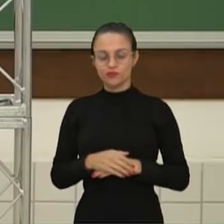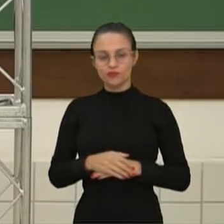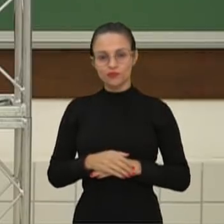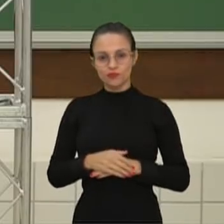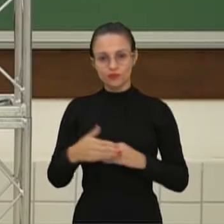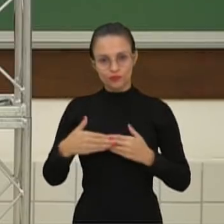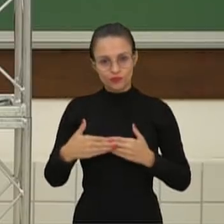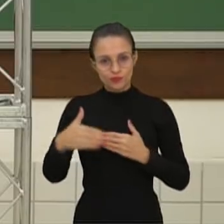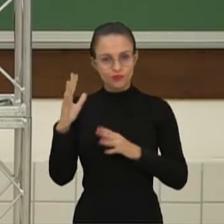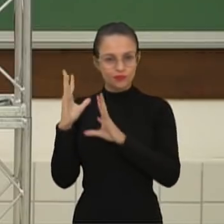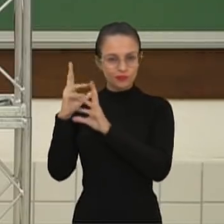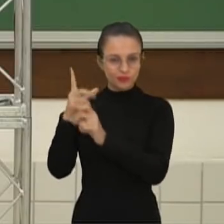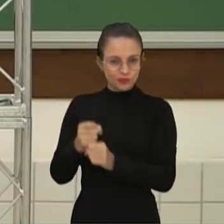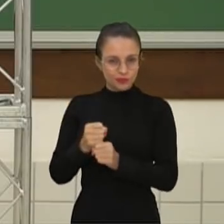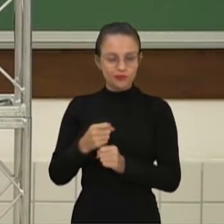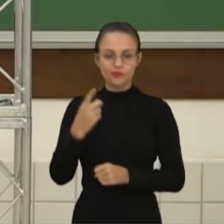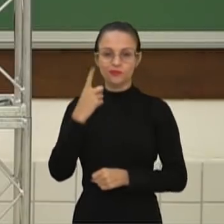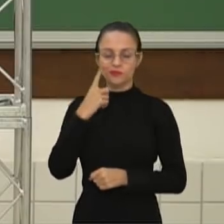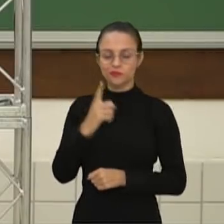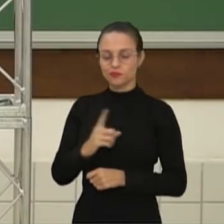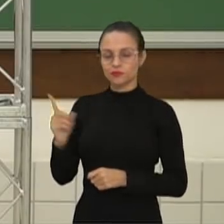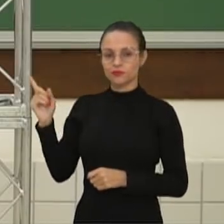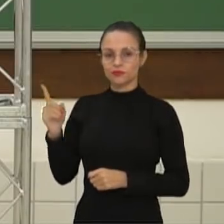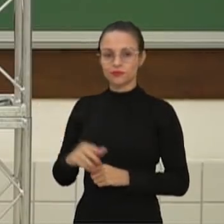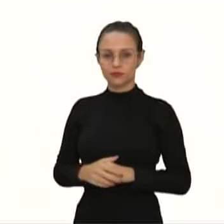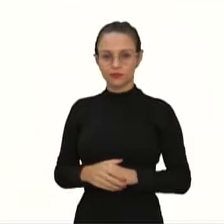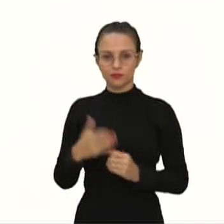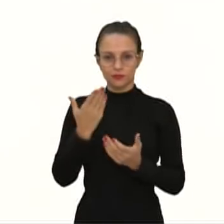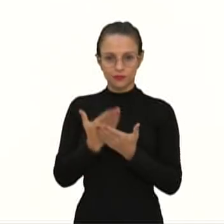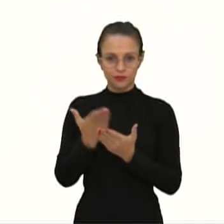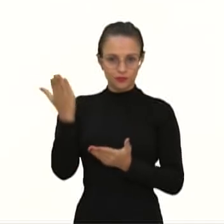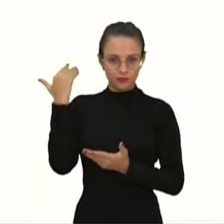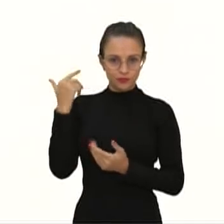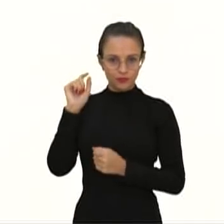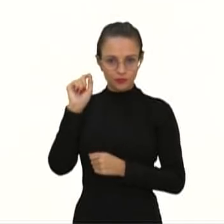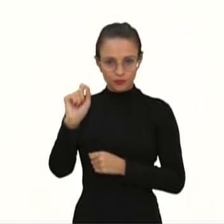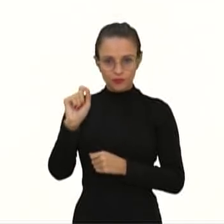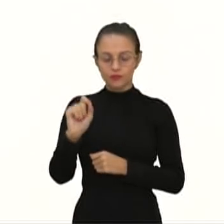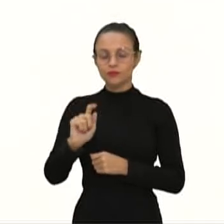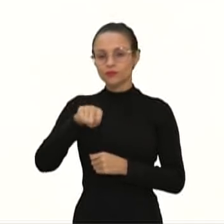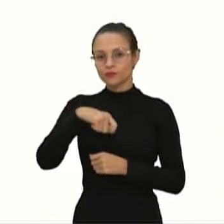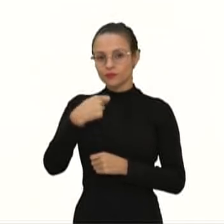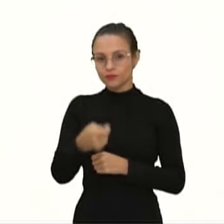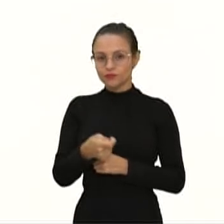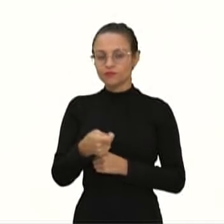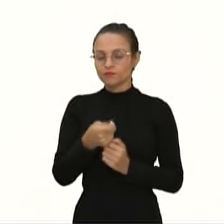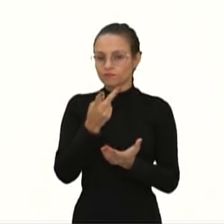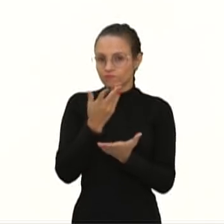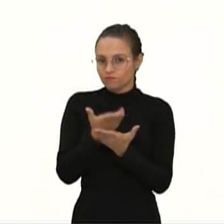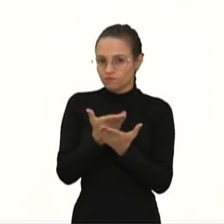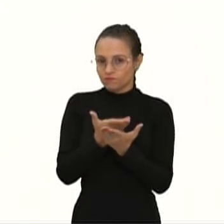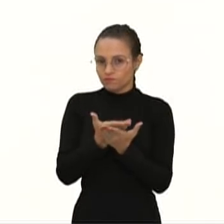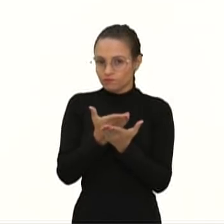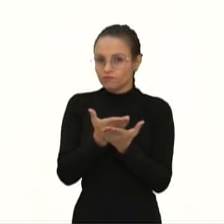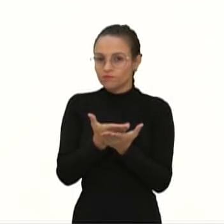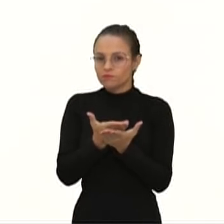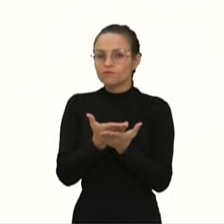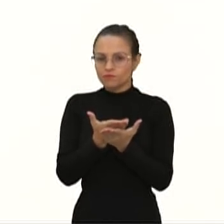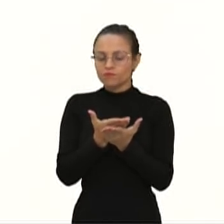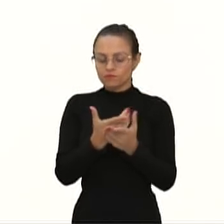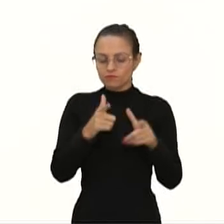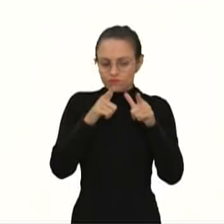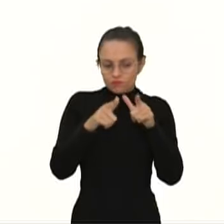nossa revisão de sempre? Vamos lá? Então, na aula anterior, nós continuamos vendo o quê? A linguagem